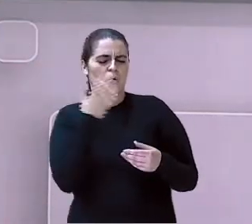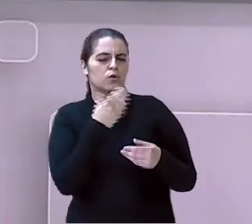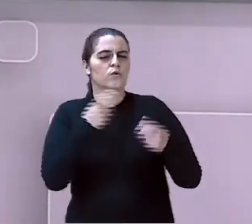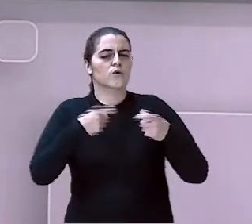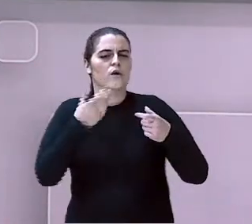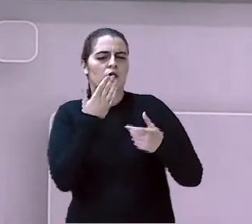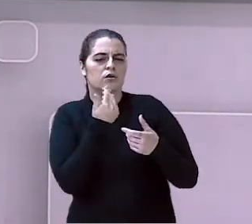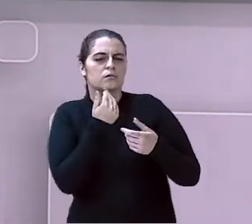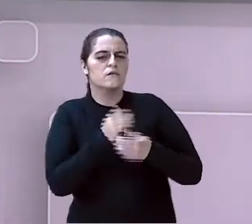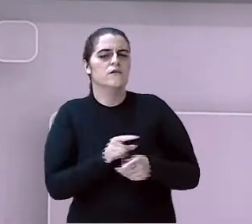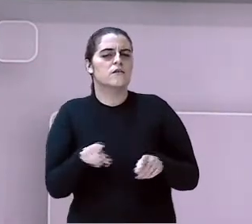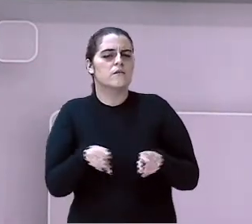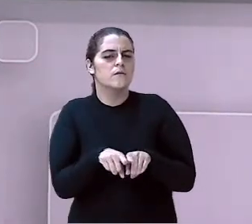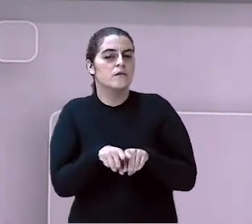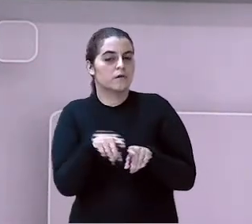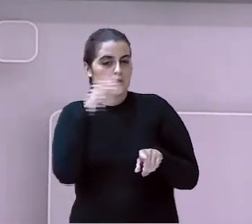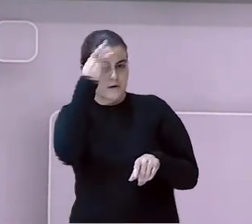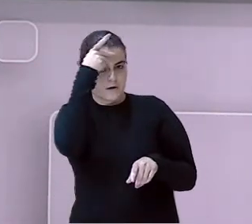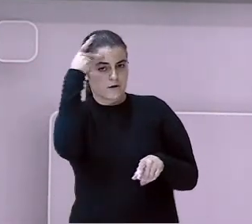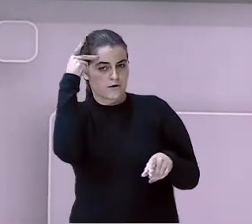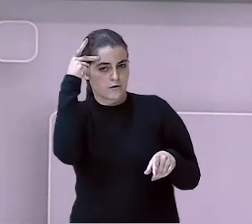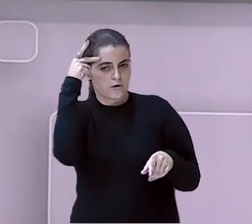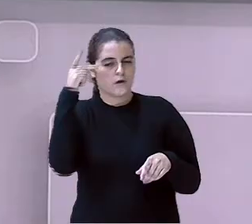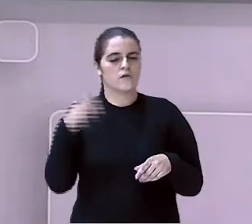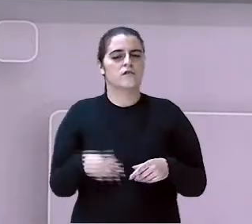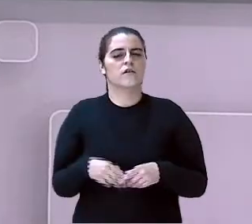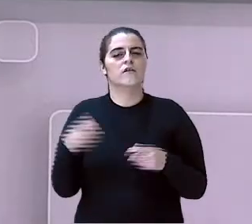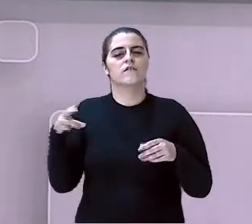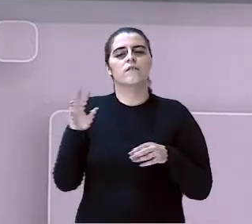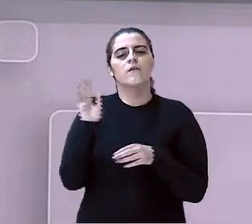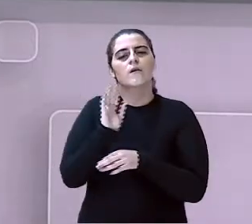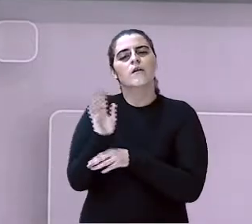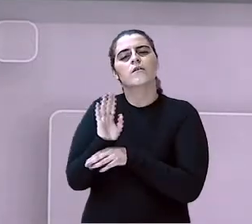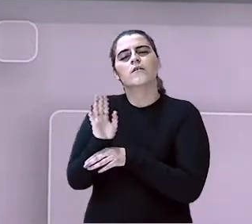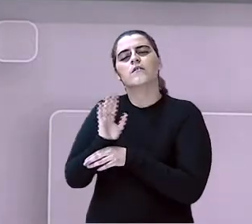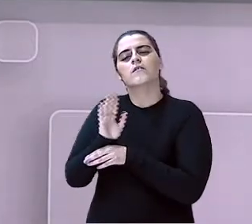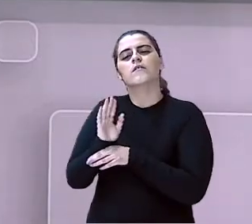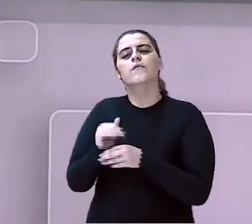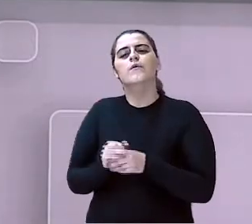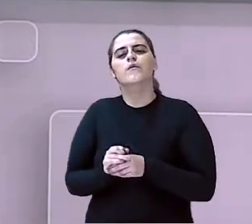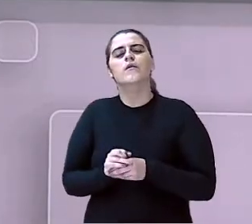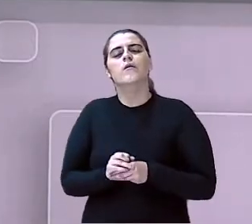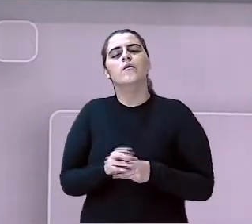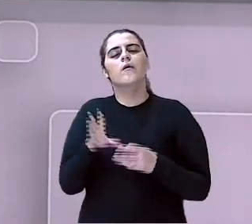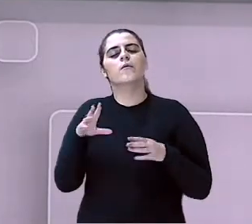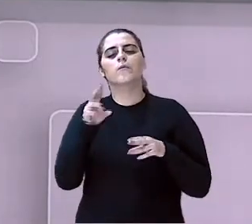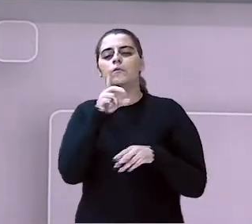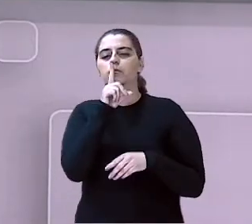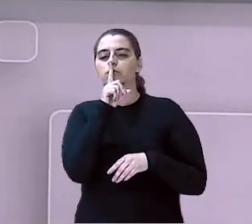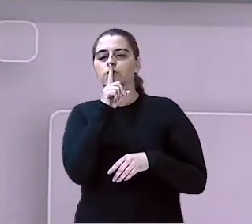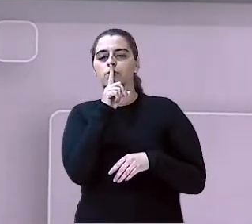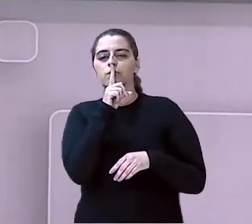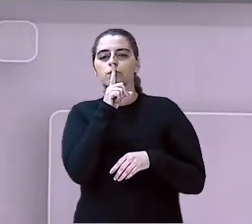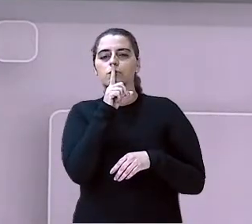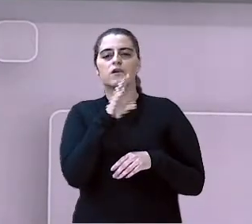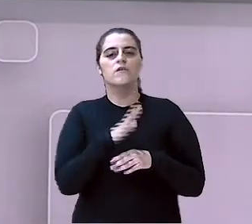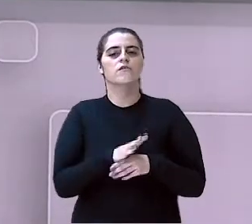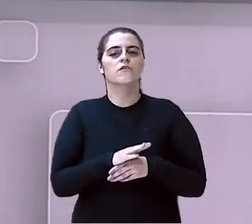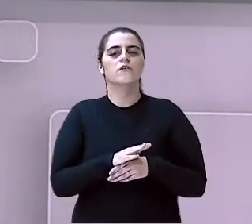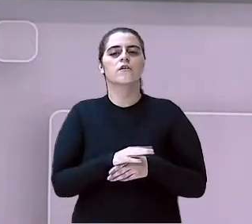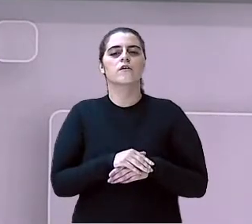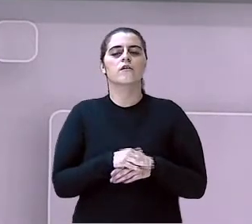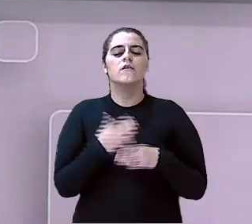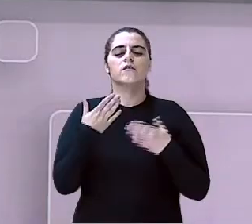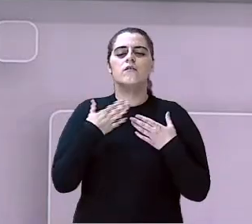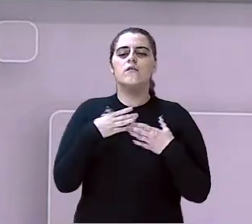cheia de pessoas, mas na hora que você está lá dentro da sala assistindo filme, tudo quietinho, todo mundo em